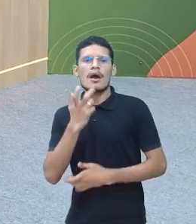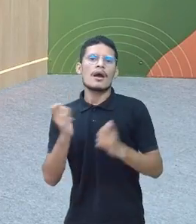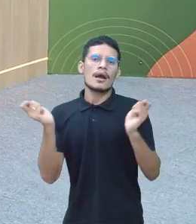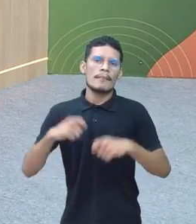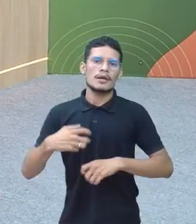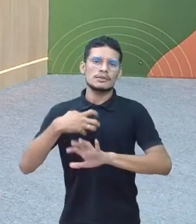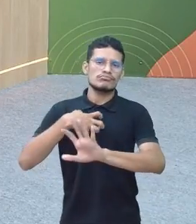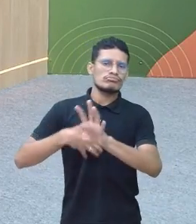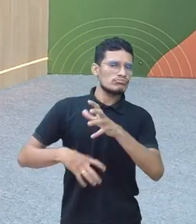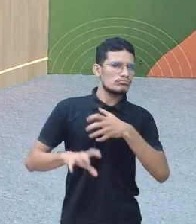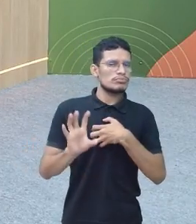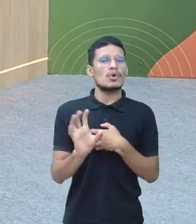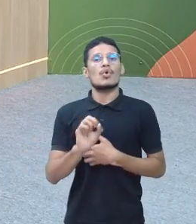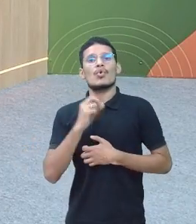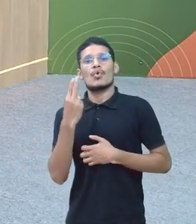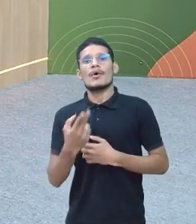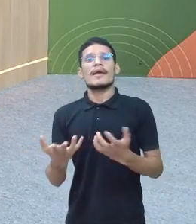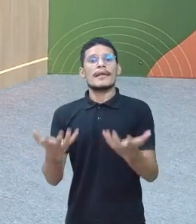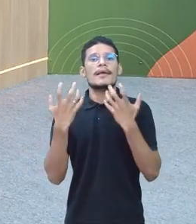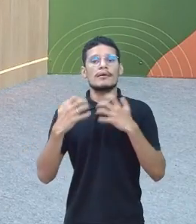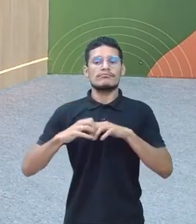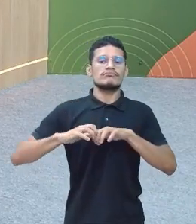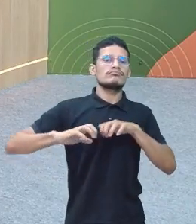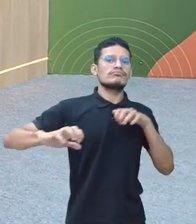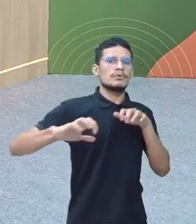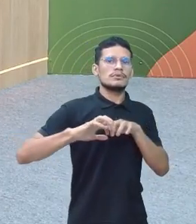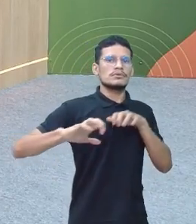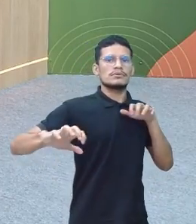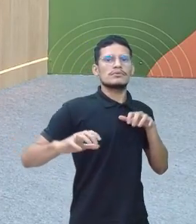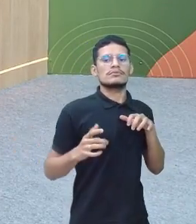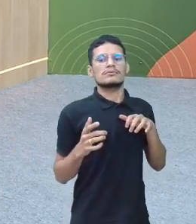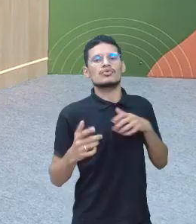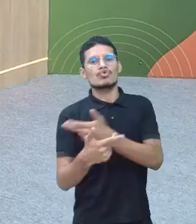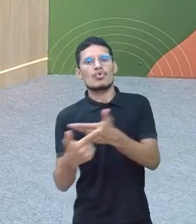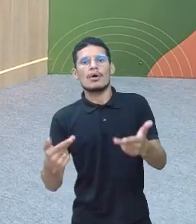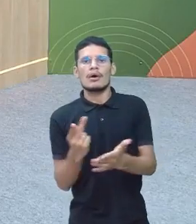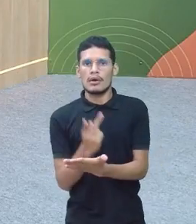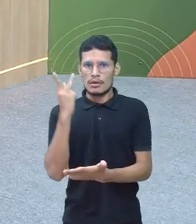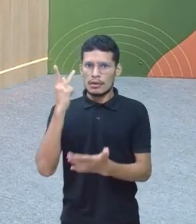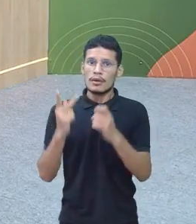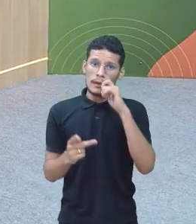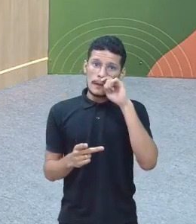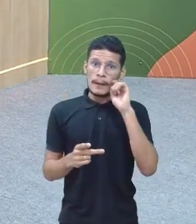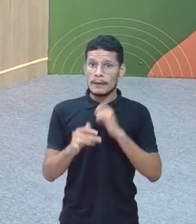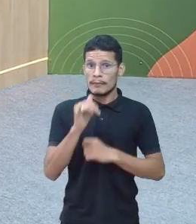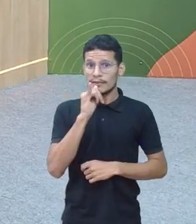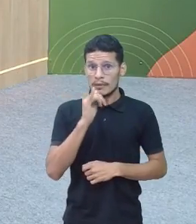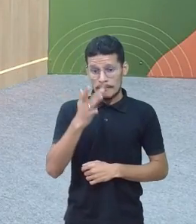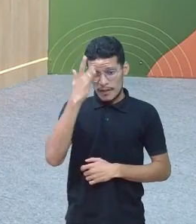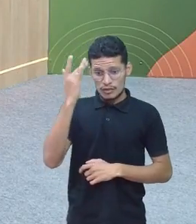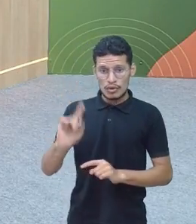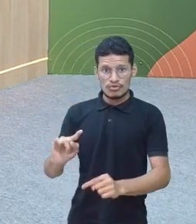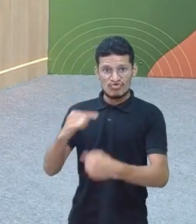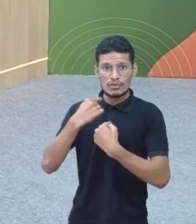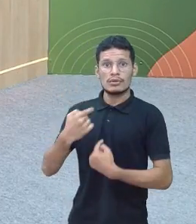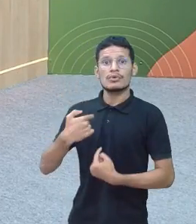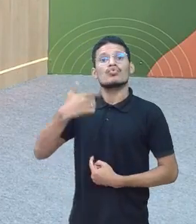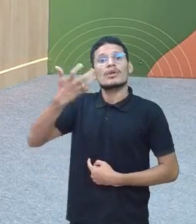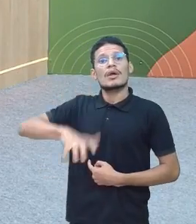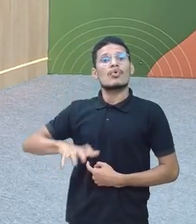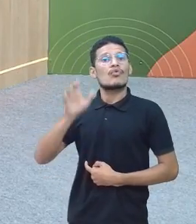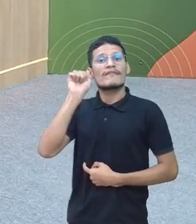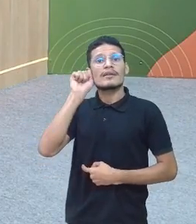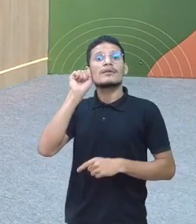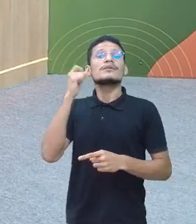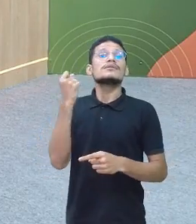ou nos faz querer afastar daquilo que está sendo dito. Por que quando alguém é rude comigo eu não quero escutá-lo e por que quando